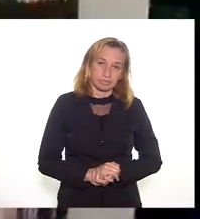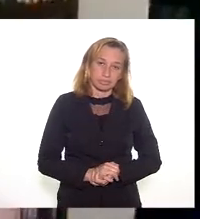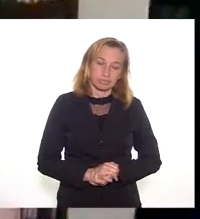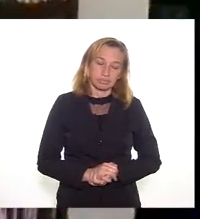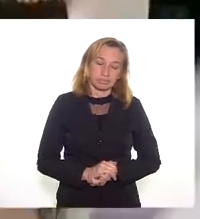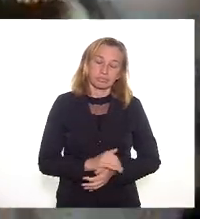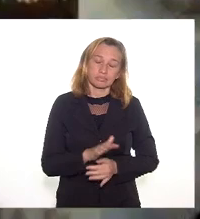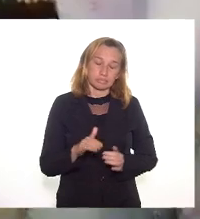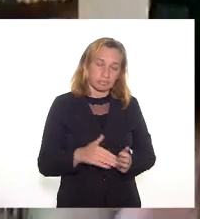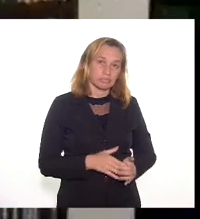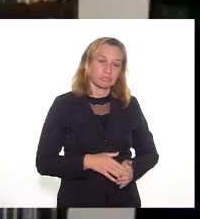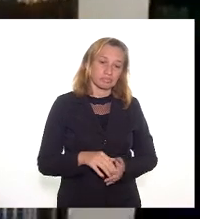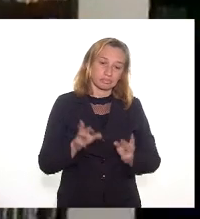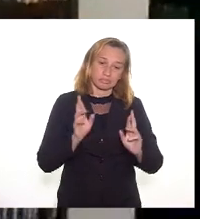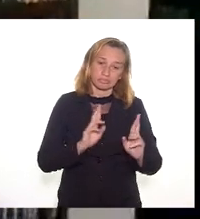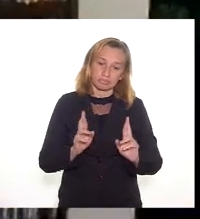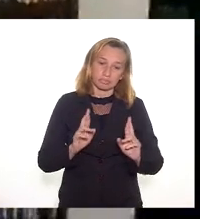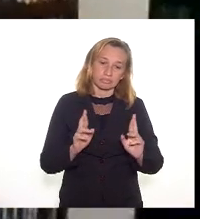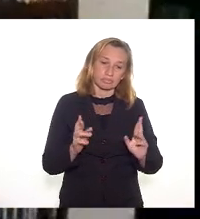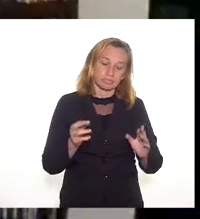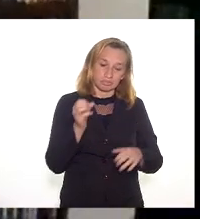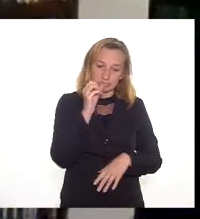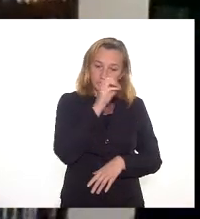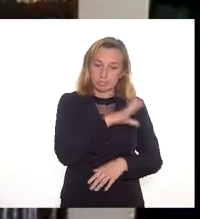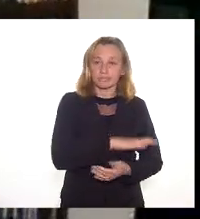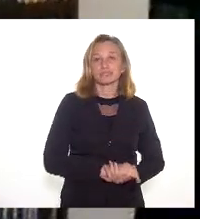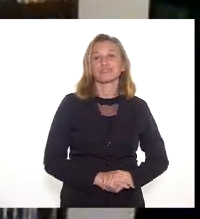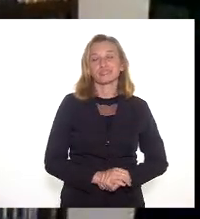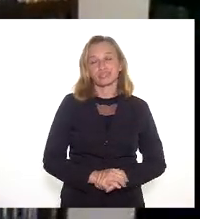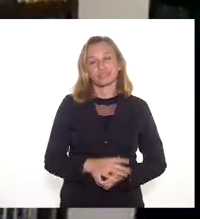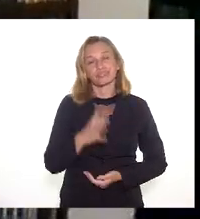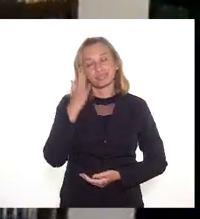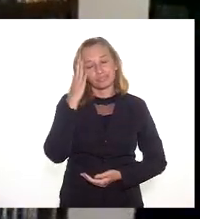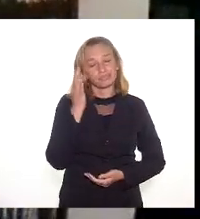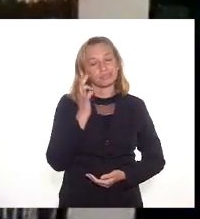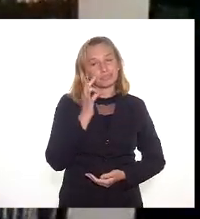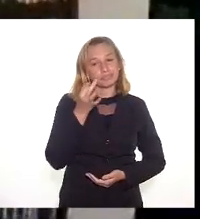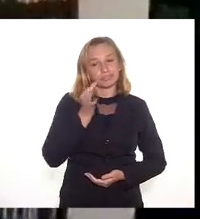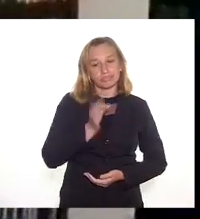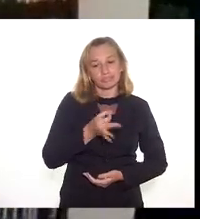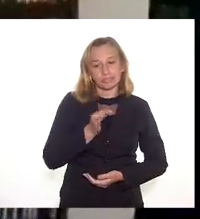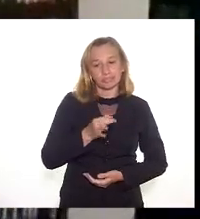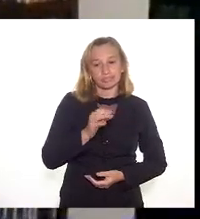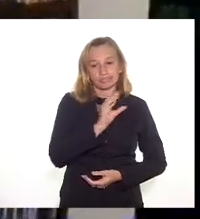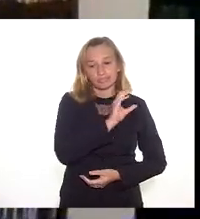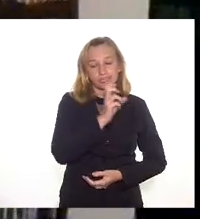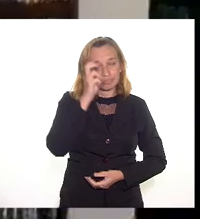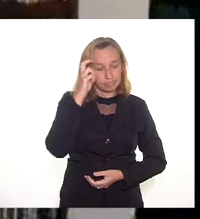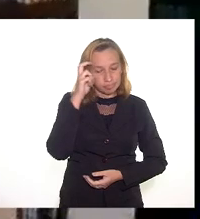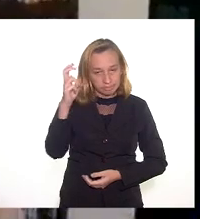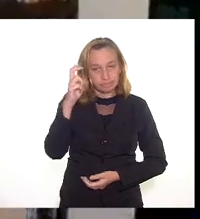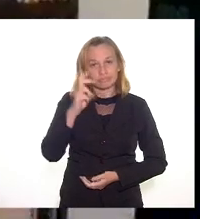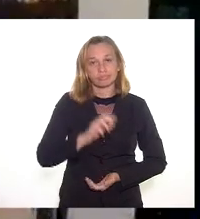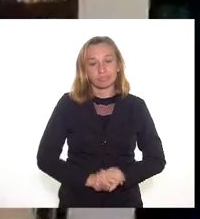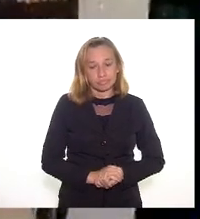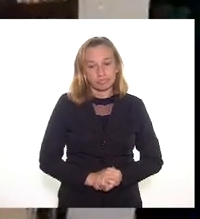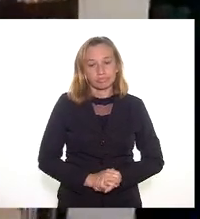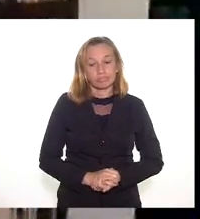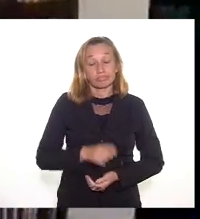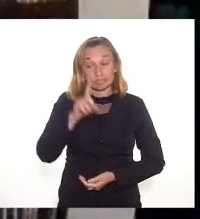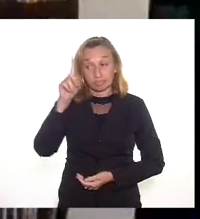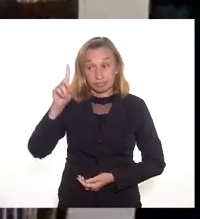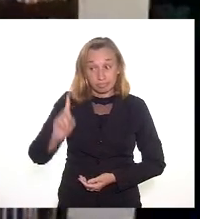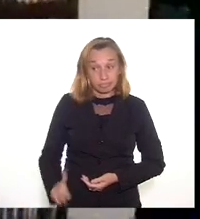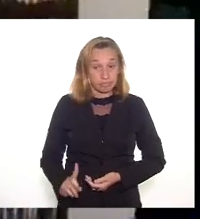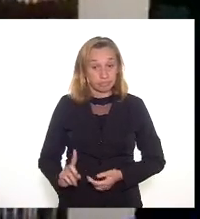em relação a esses absurdos nós sabemos perfeitamente a cultura é um direito